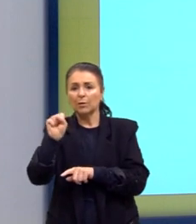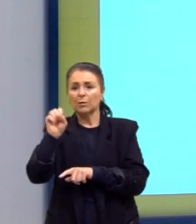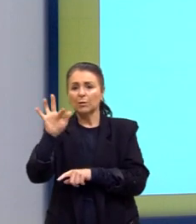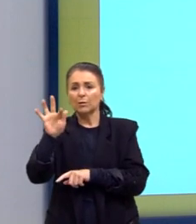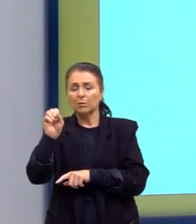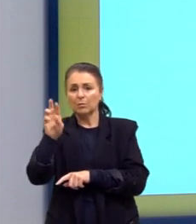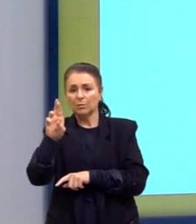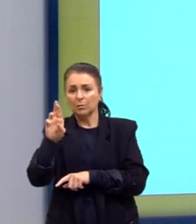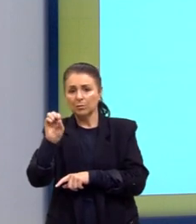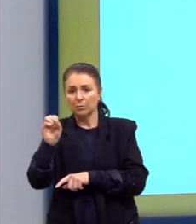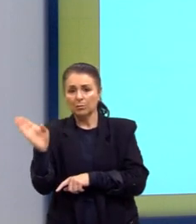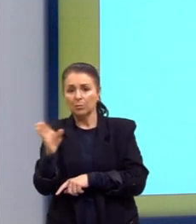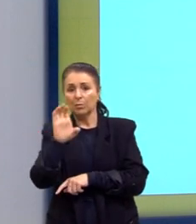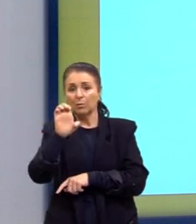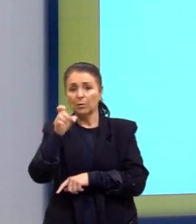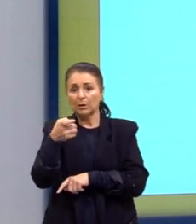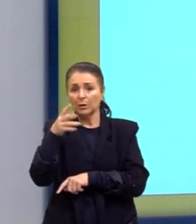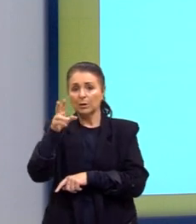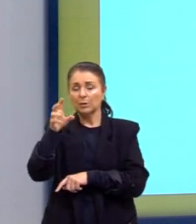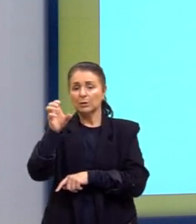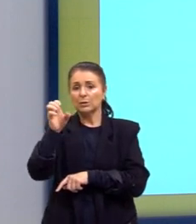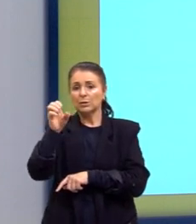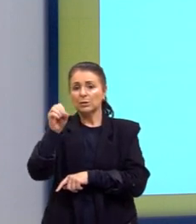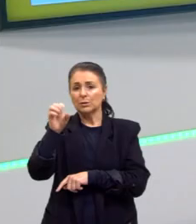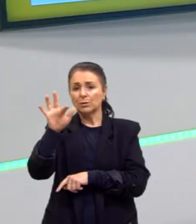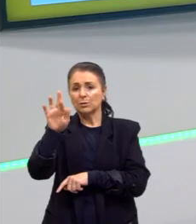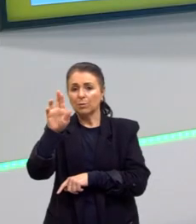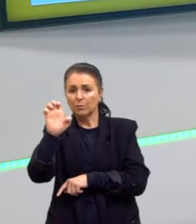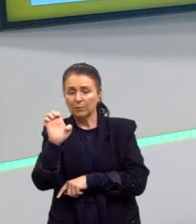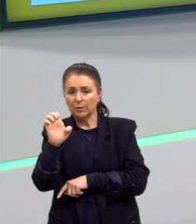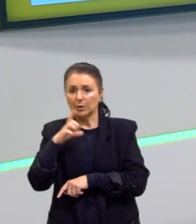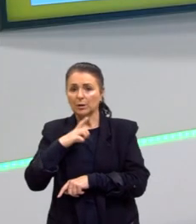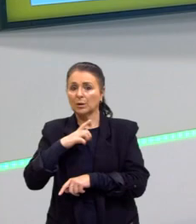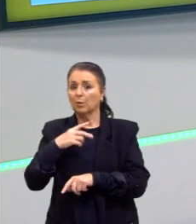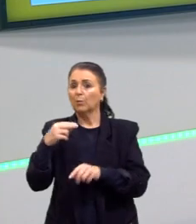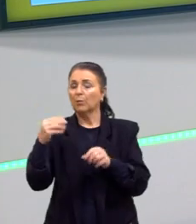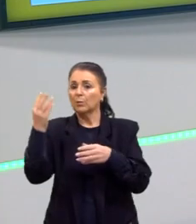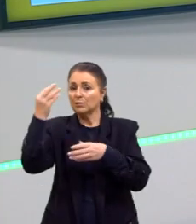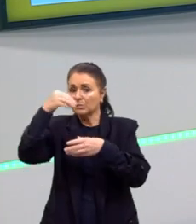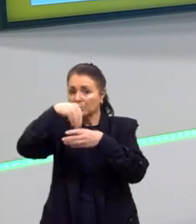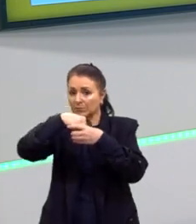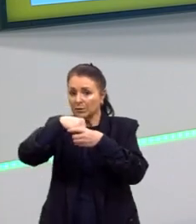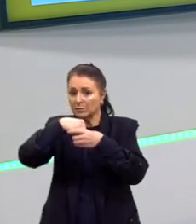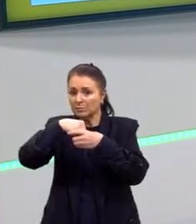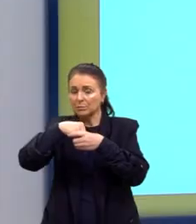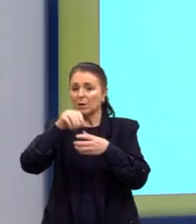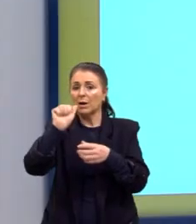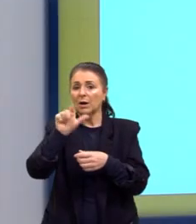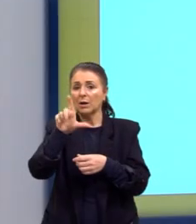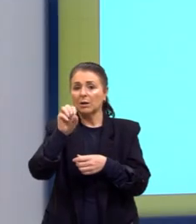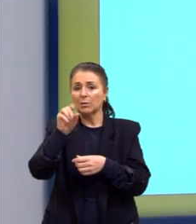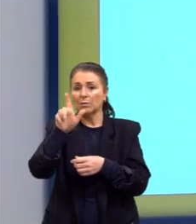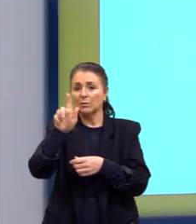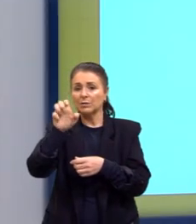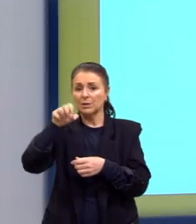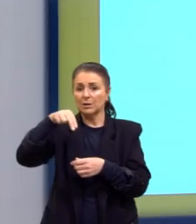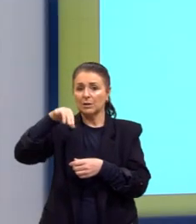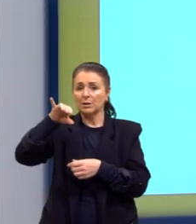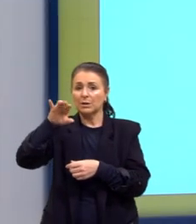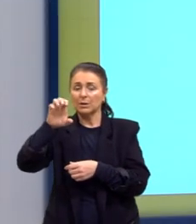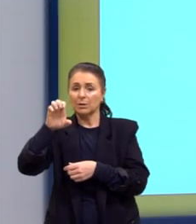quem não pode ser um heteroatomo e faz parte dos compostos orgânicos os halogênios o